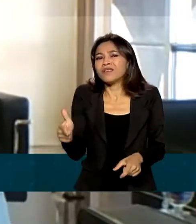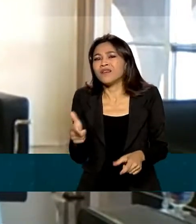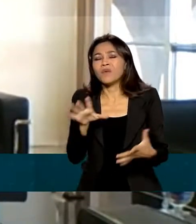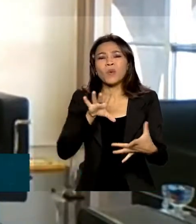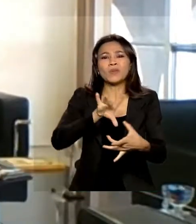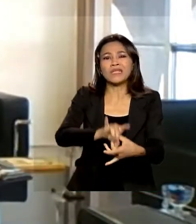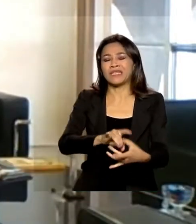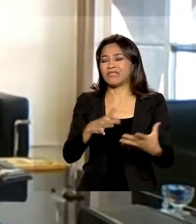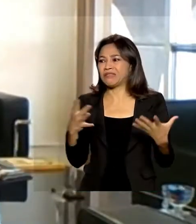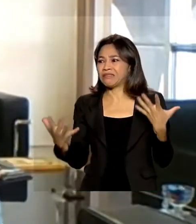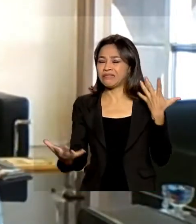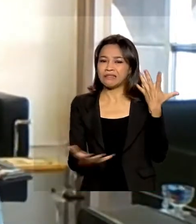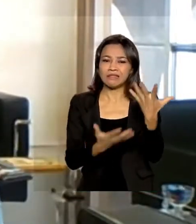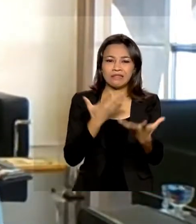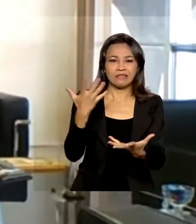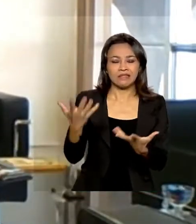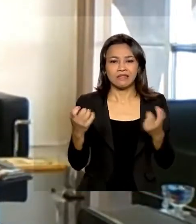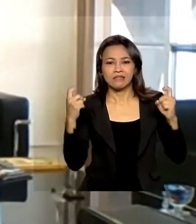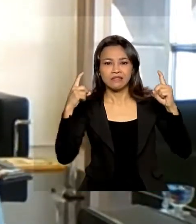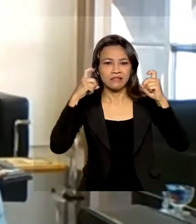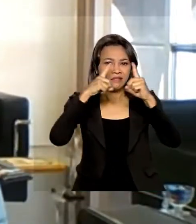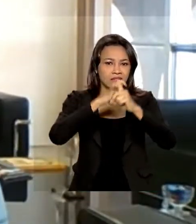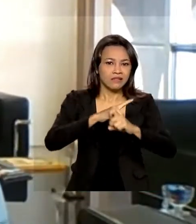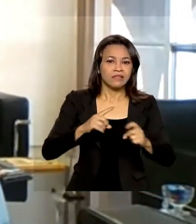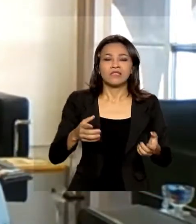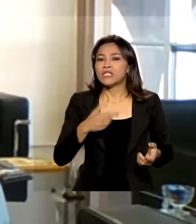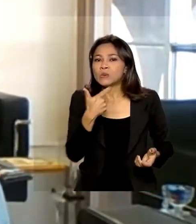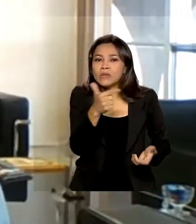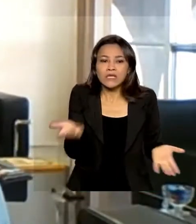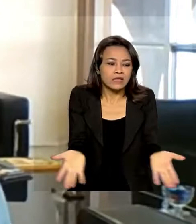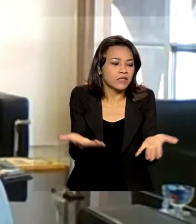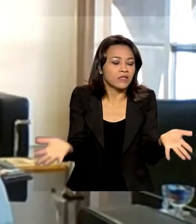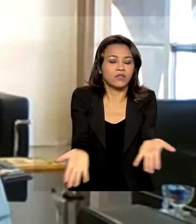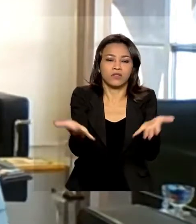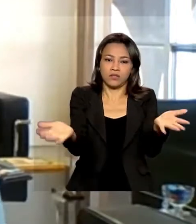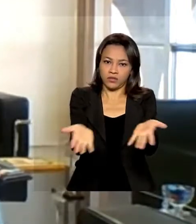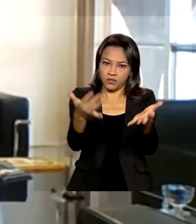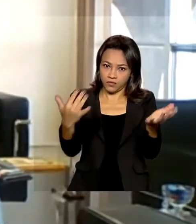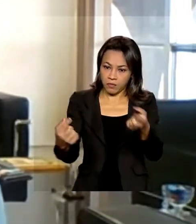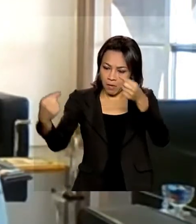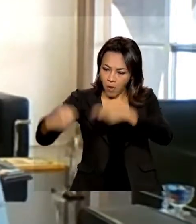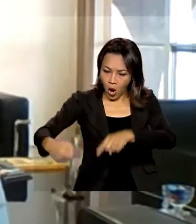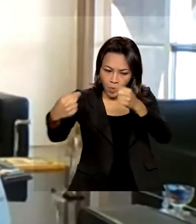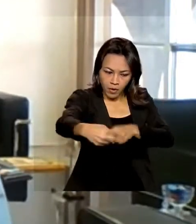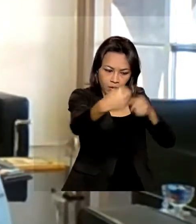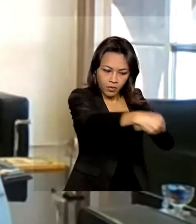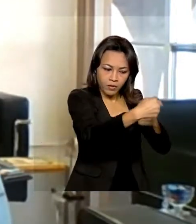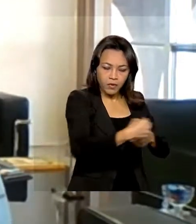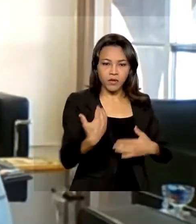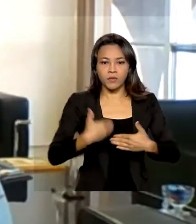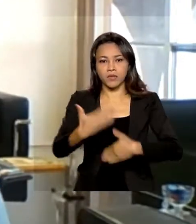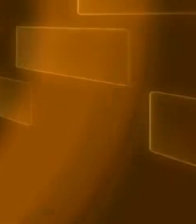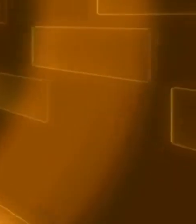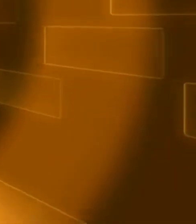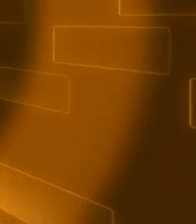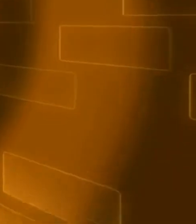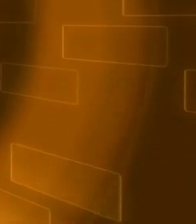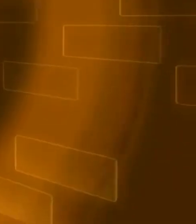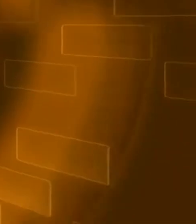vá afastar a inovação, novos incentivos para a promoção da concorrência e do desenvolvimento econômico.